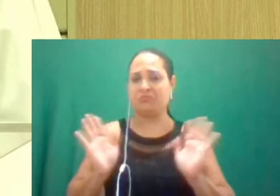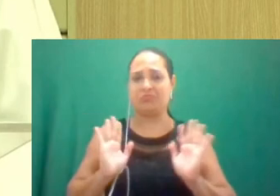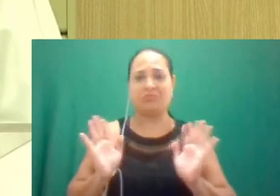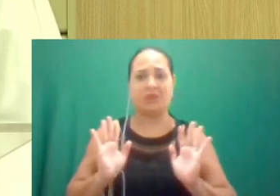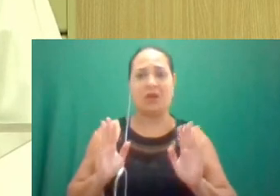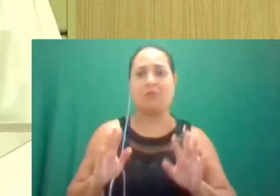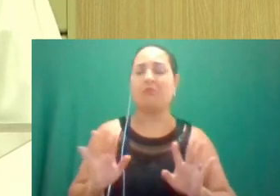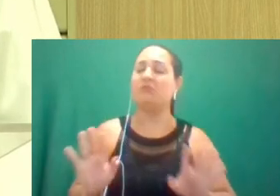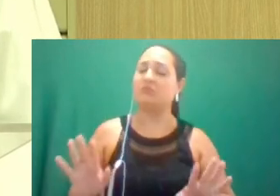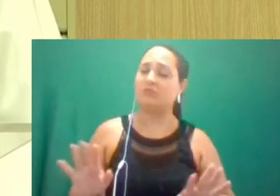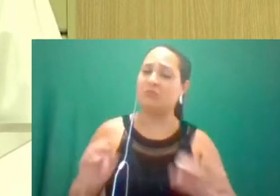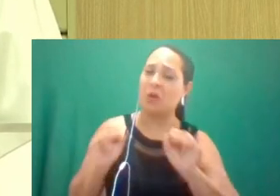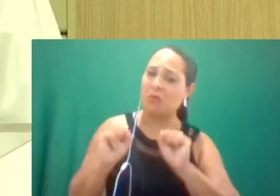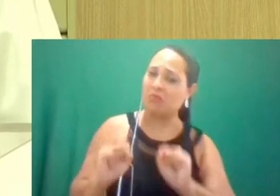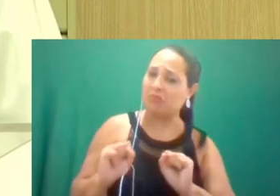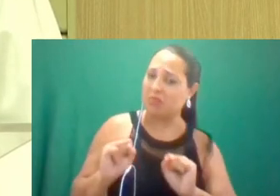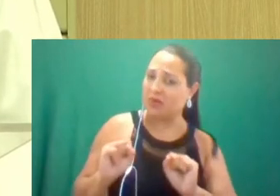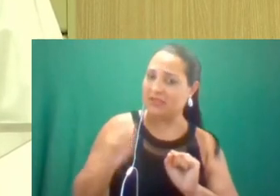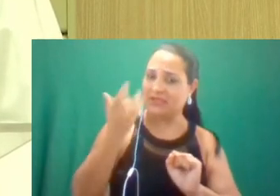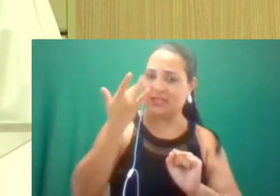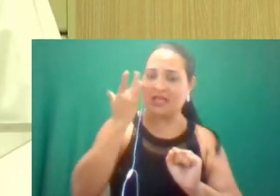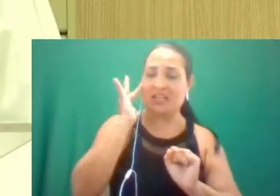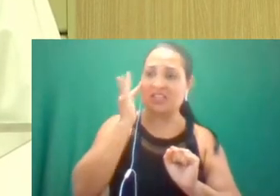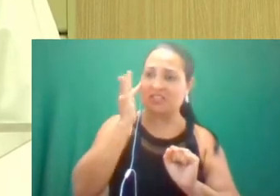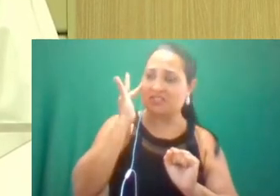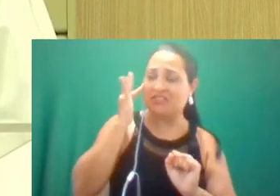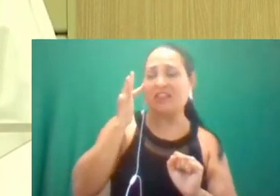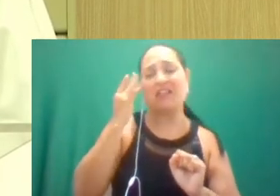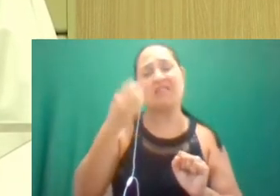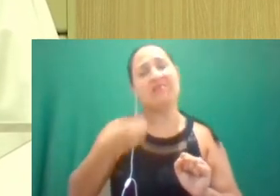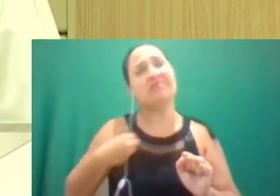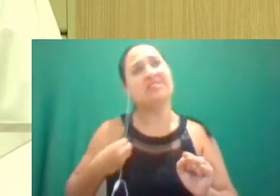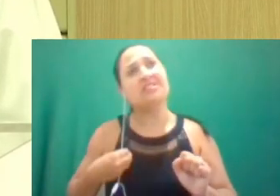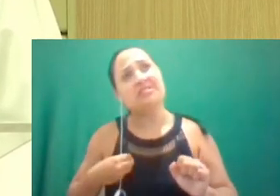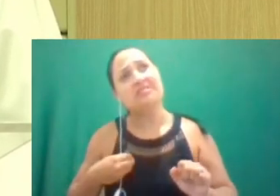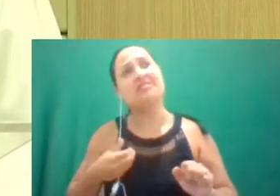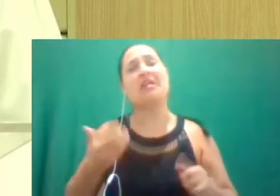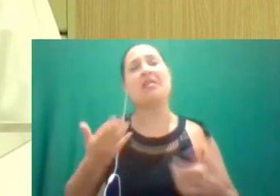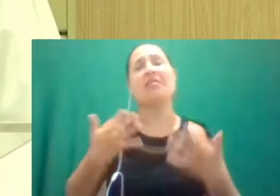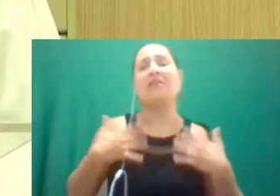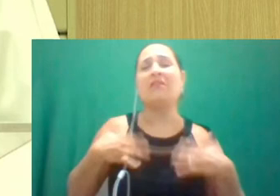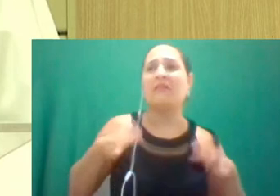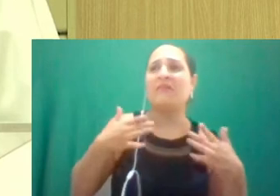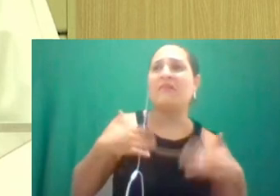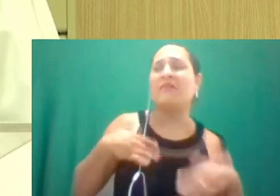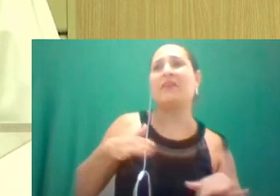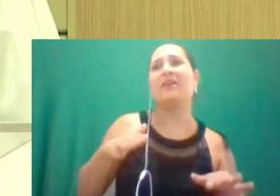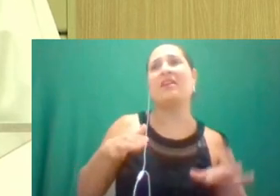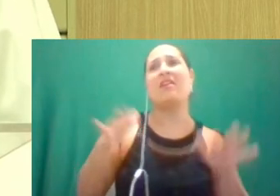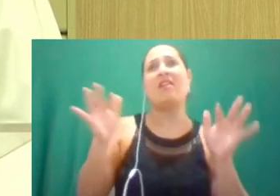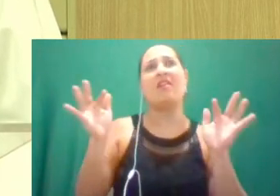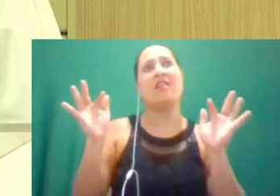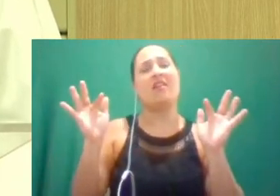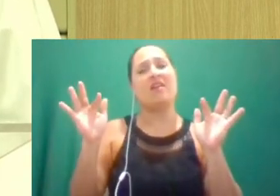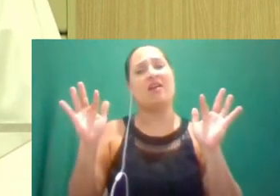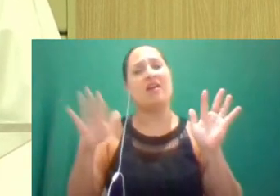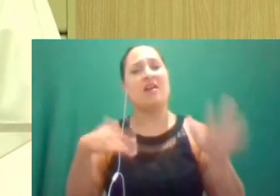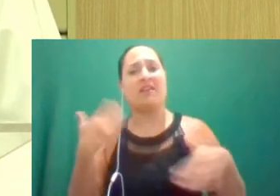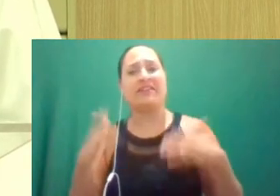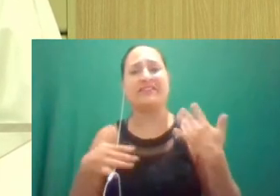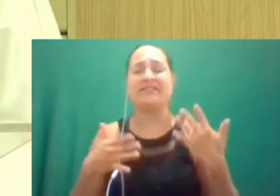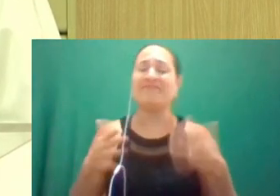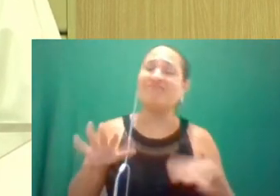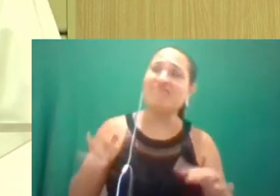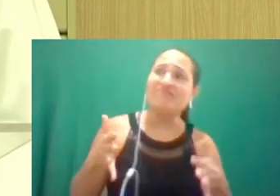vidas profissionais, pessoais, mas entendam que a existência nossa aqui nesse planeta, ela só vai